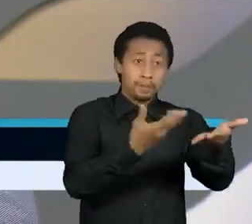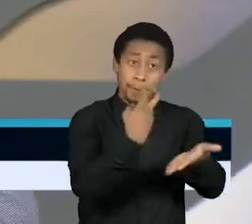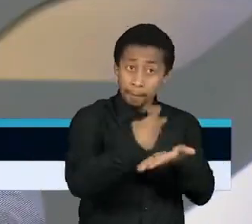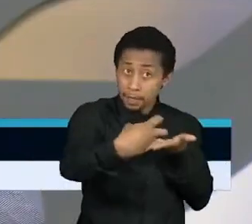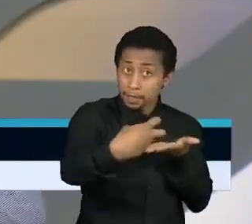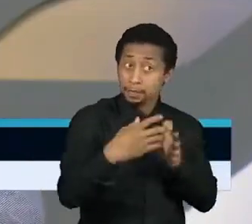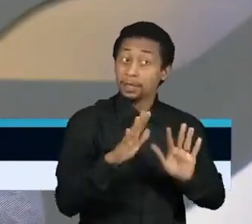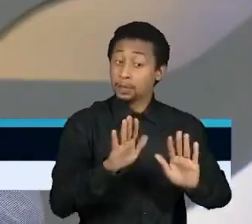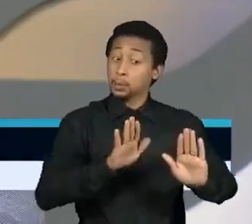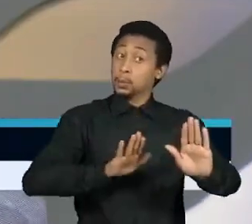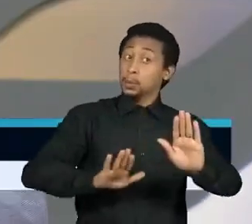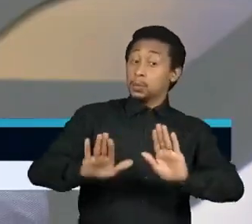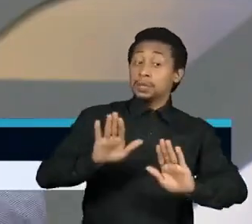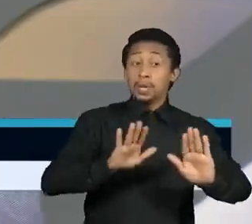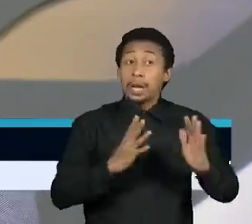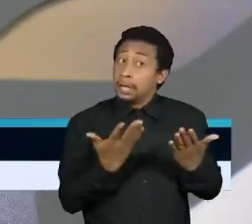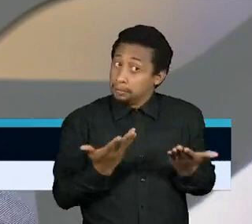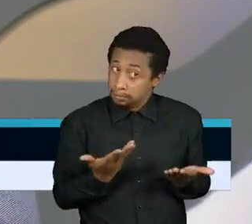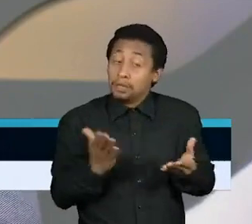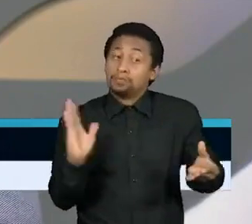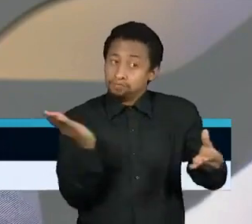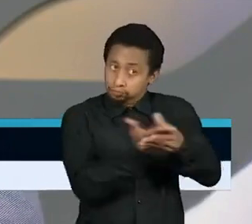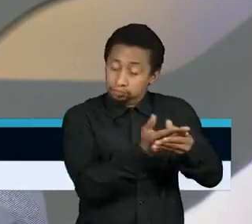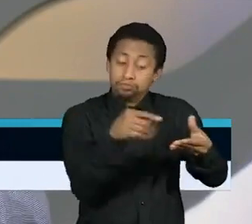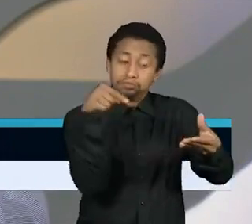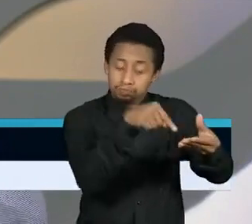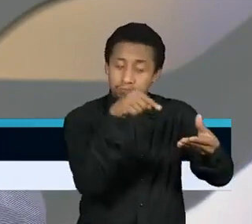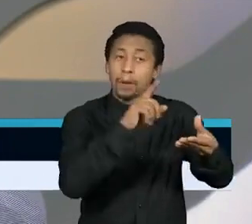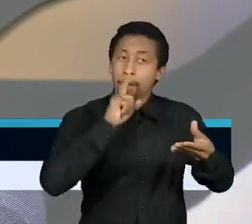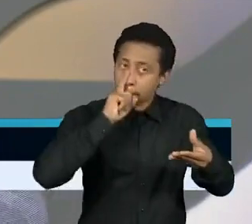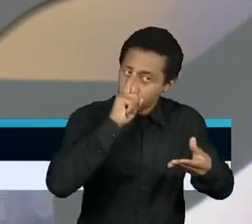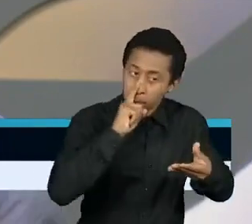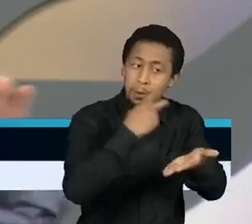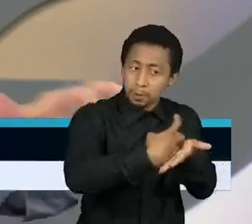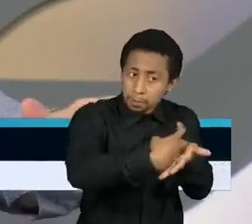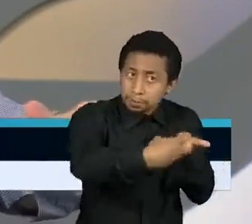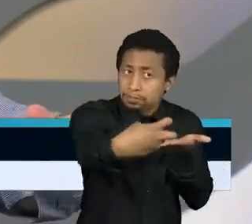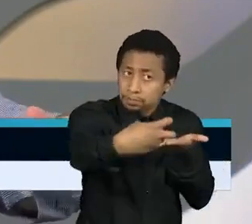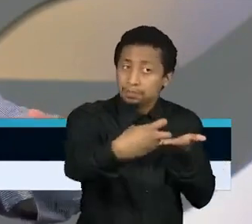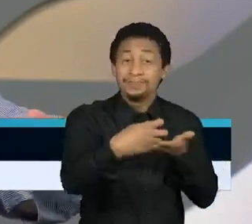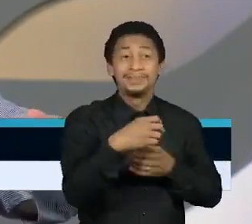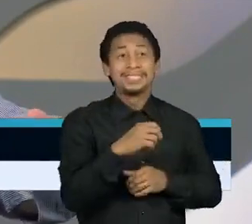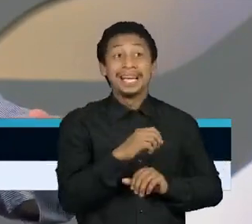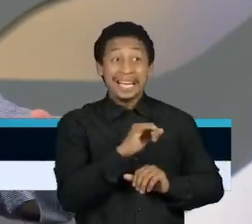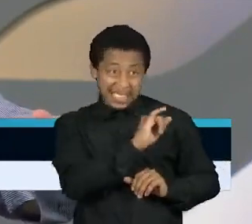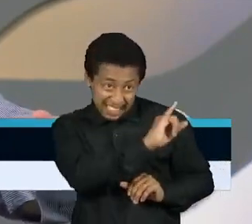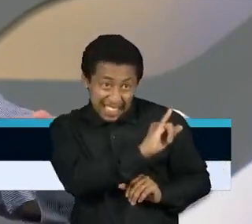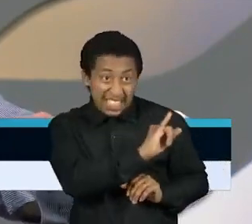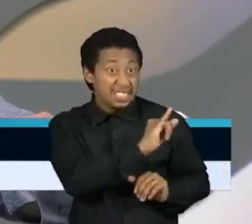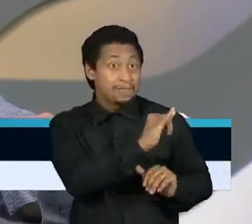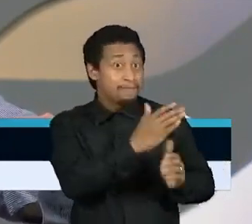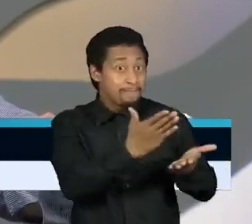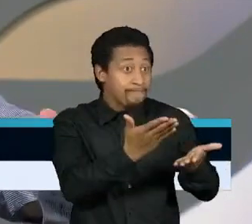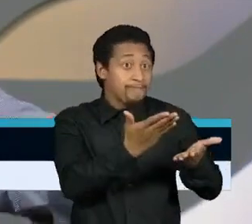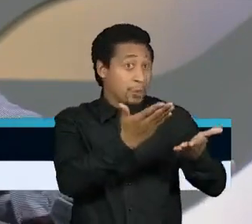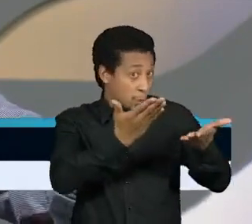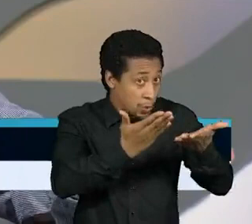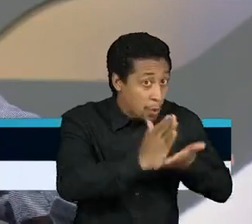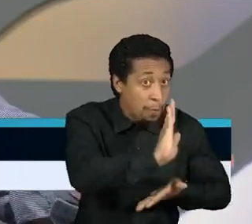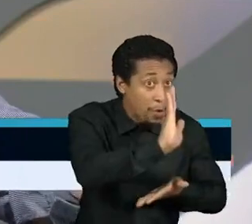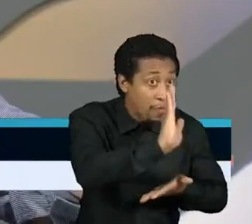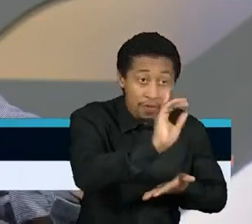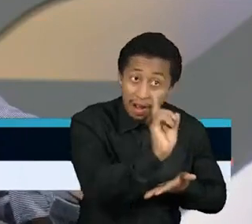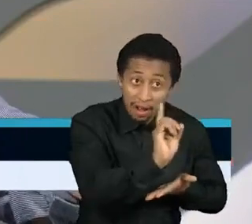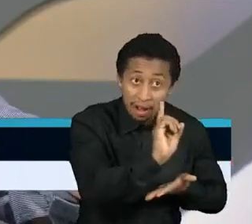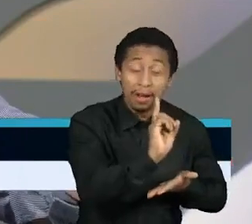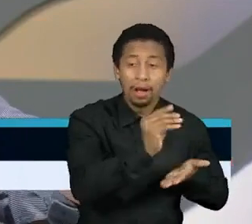cuidado com esse pedido de impeachment que está tramitando. E se não tramitar direito, já está destinado a tomar decisão no